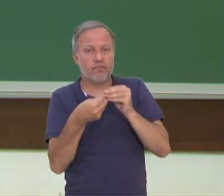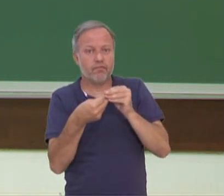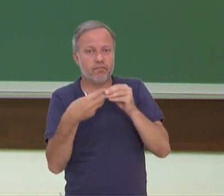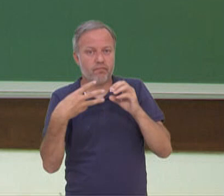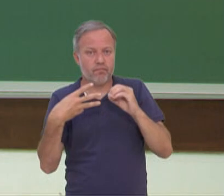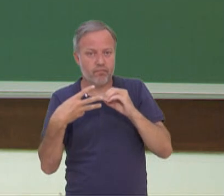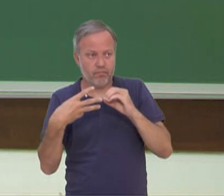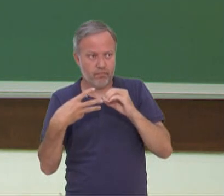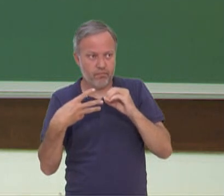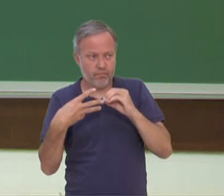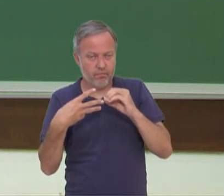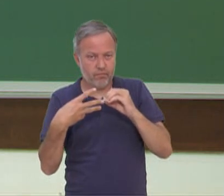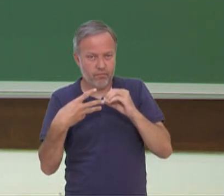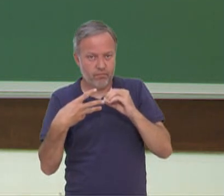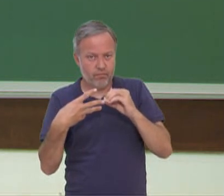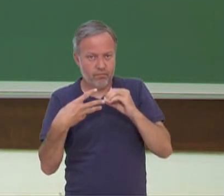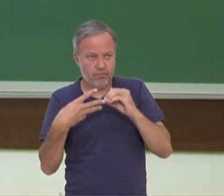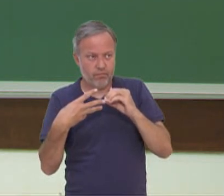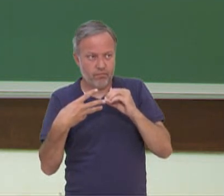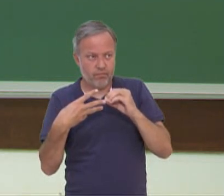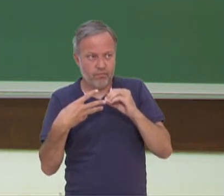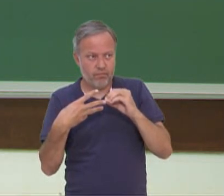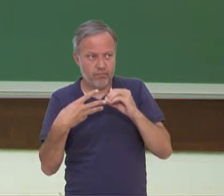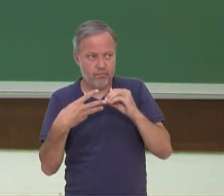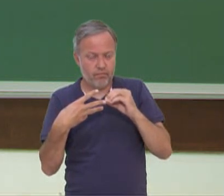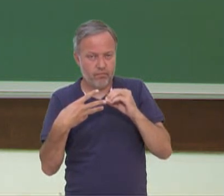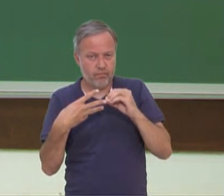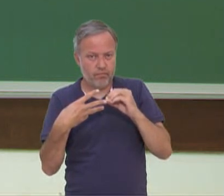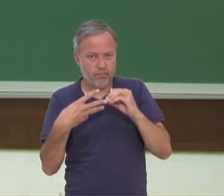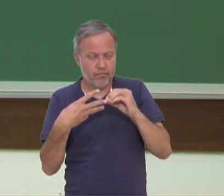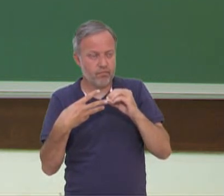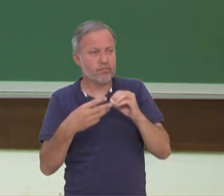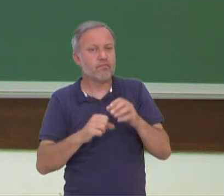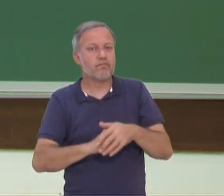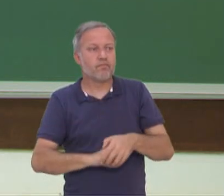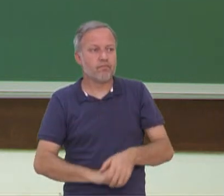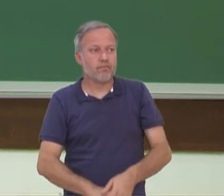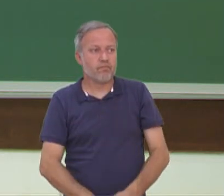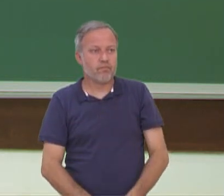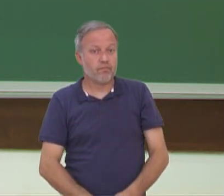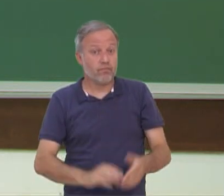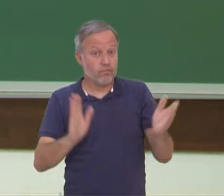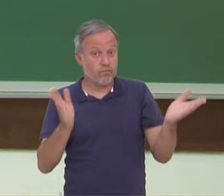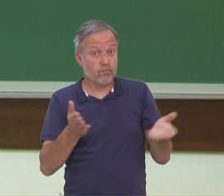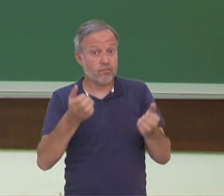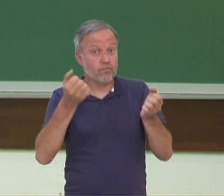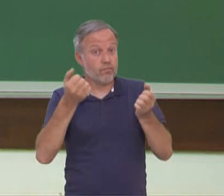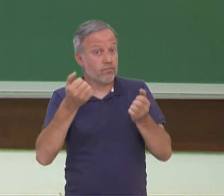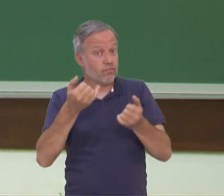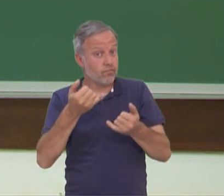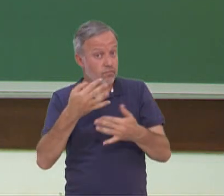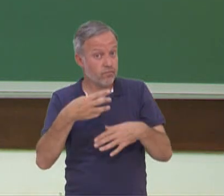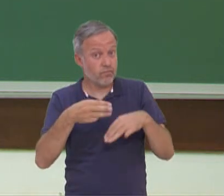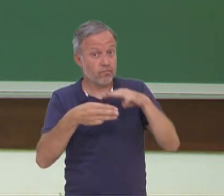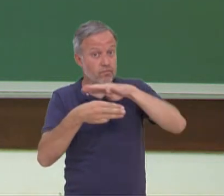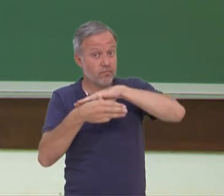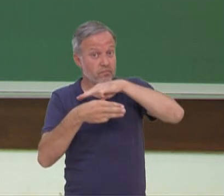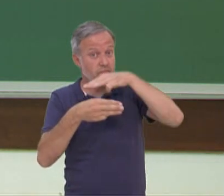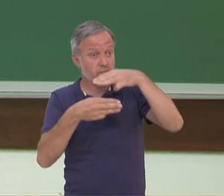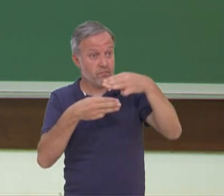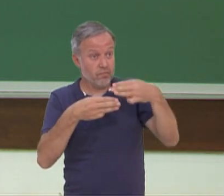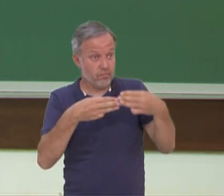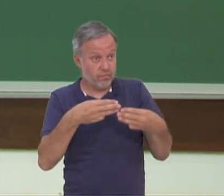vamos conhecer esses pedaços de membrana que estão dentro também. Futuramente, não na aula de hoje. Na aula de hoje, só a membrana externa.